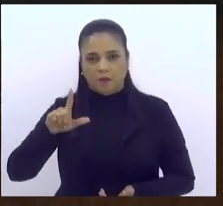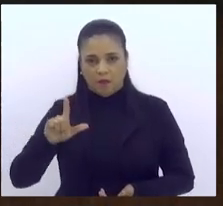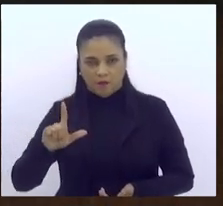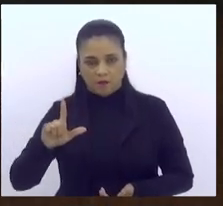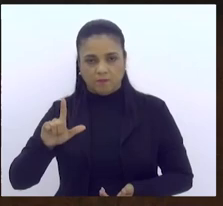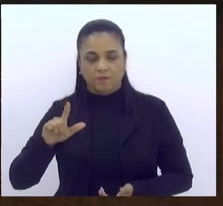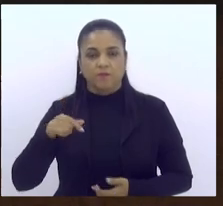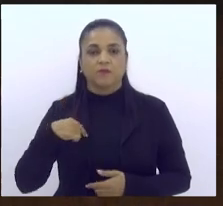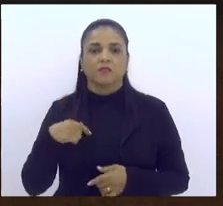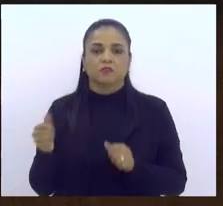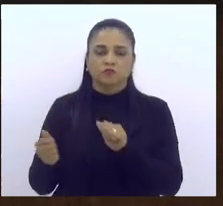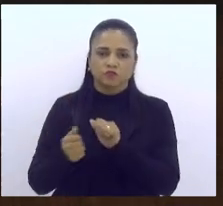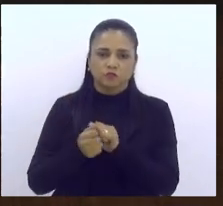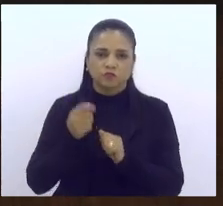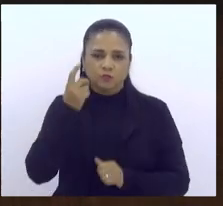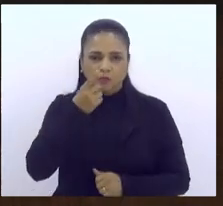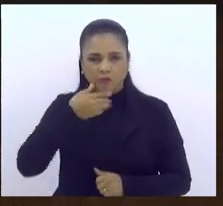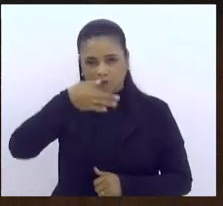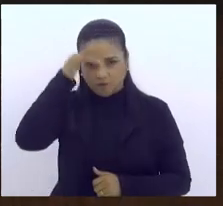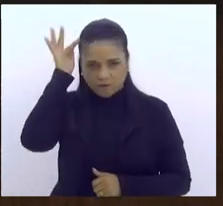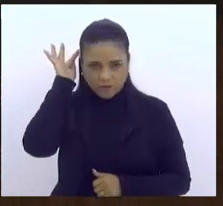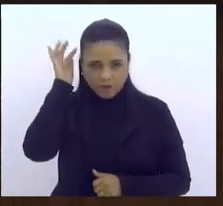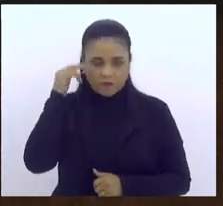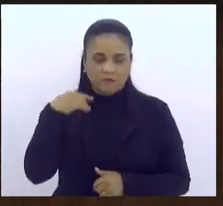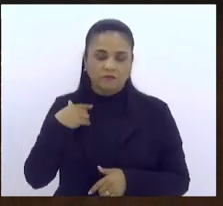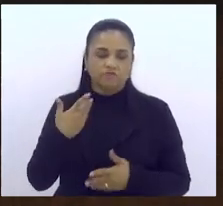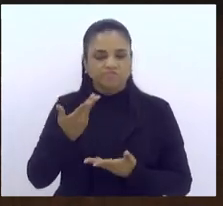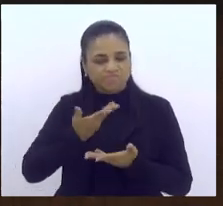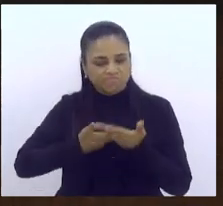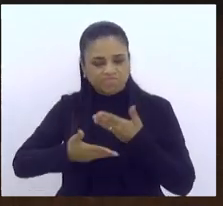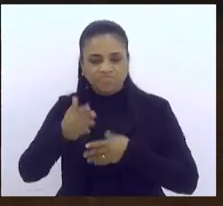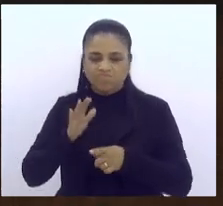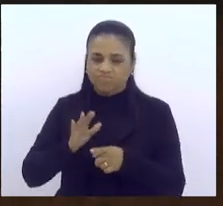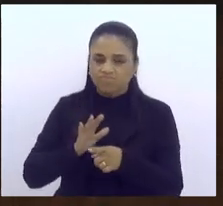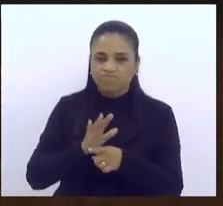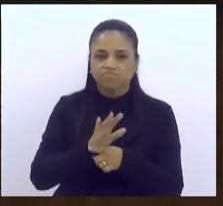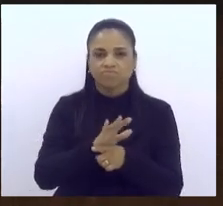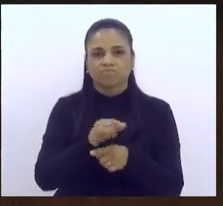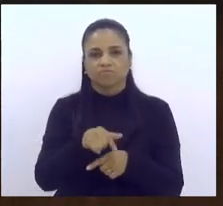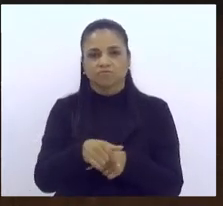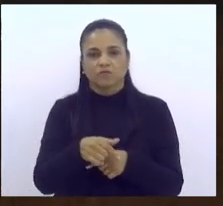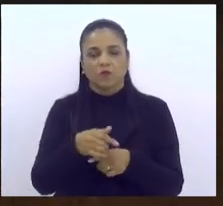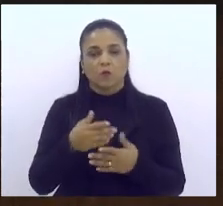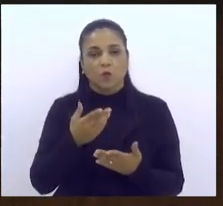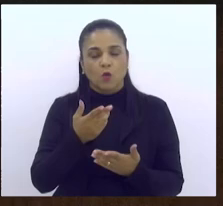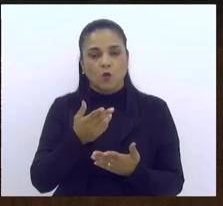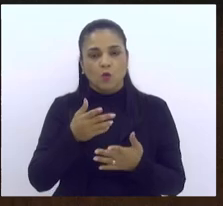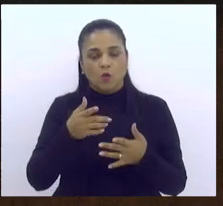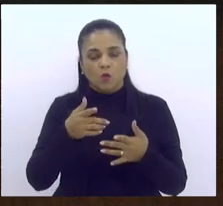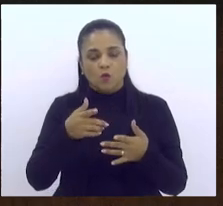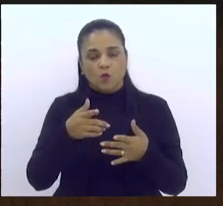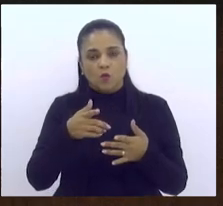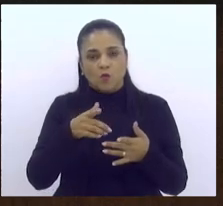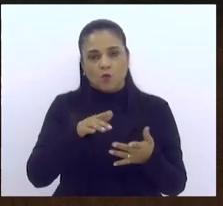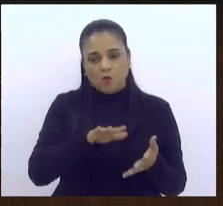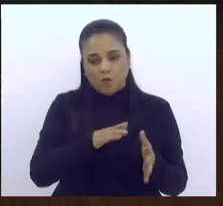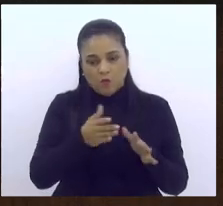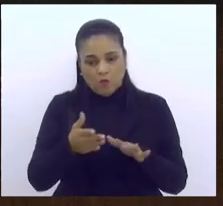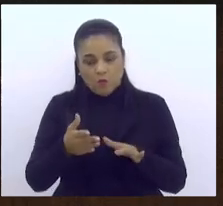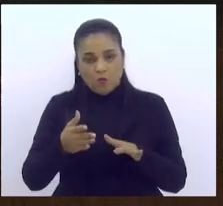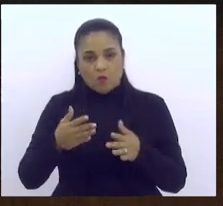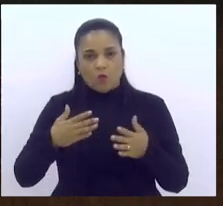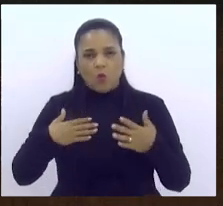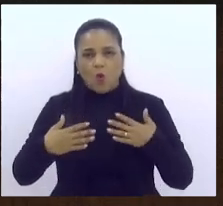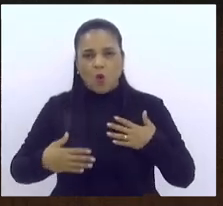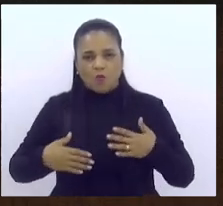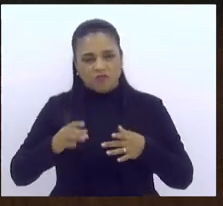Flávio Serafini, vendo todos os trâmites para que o corpo pudesse ser liberado. É uma dor